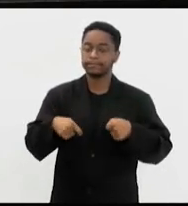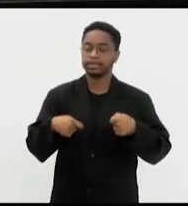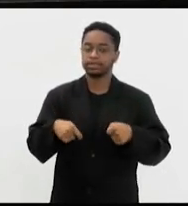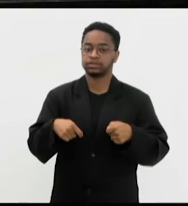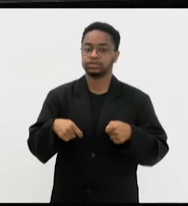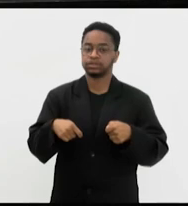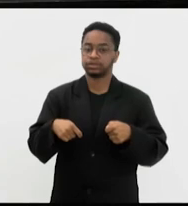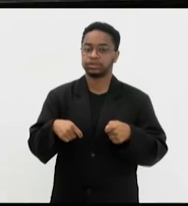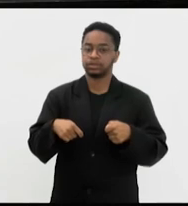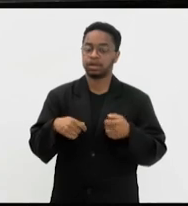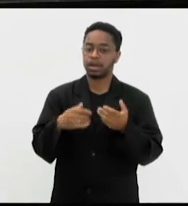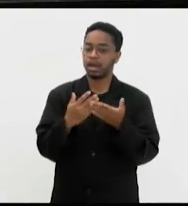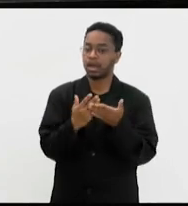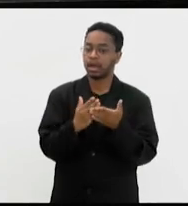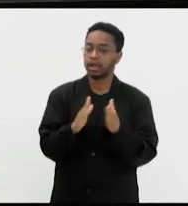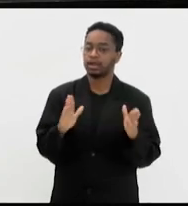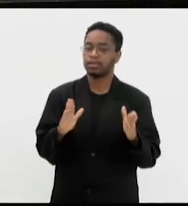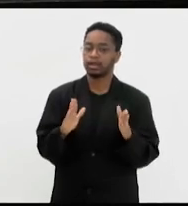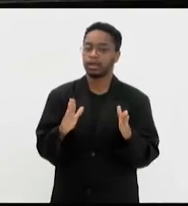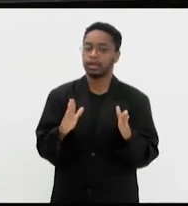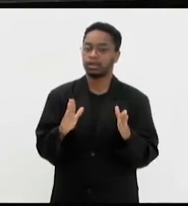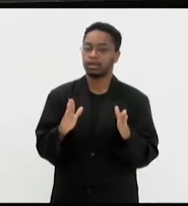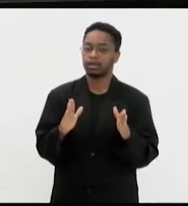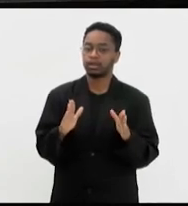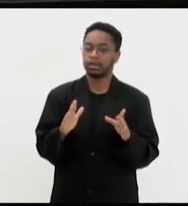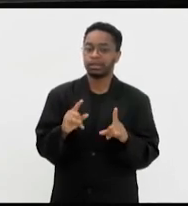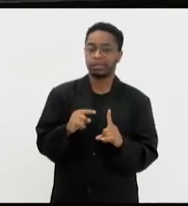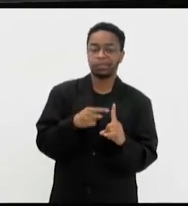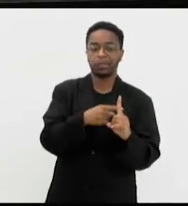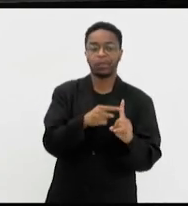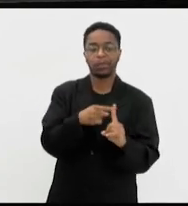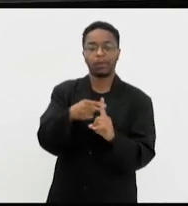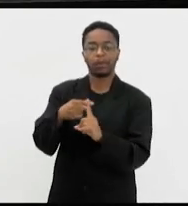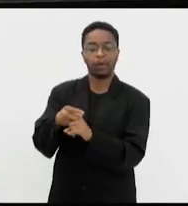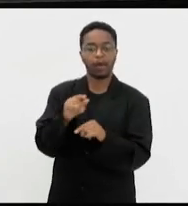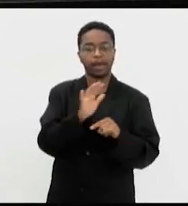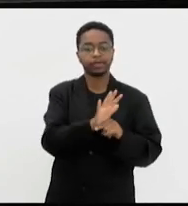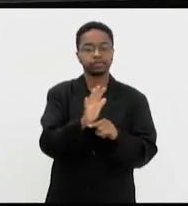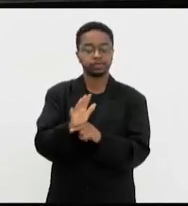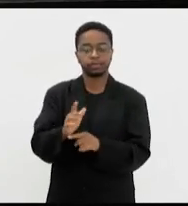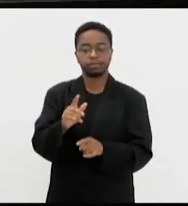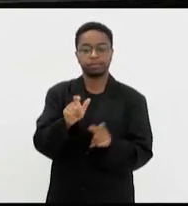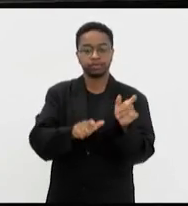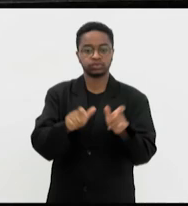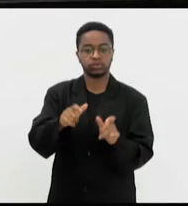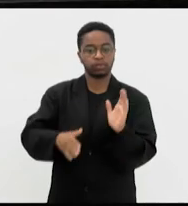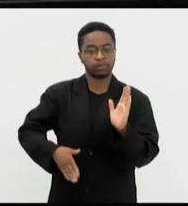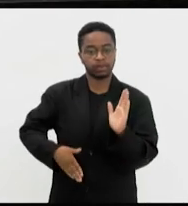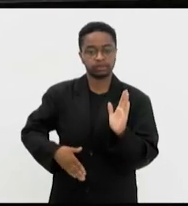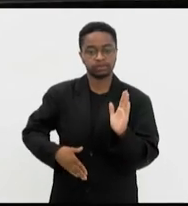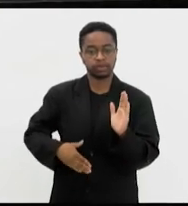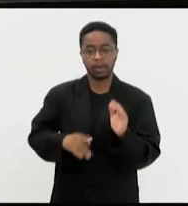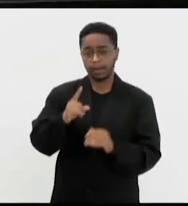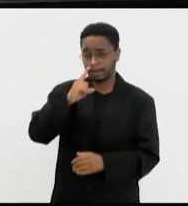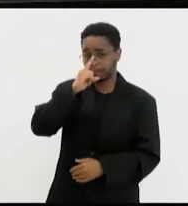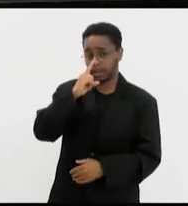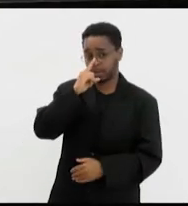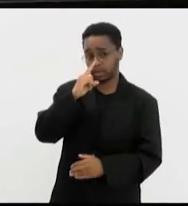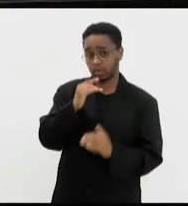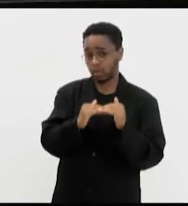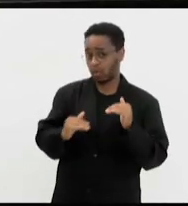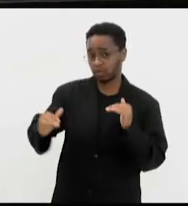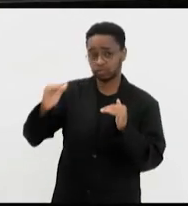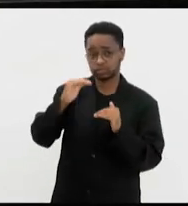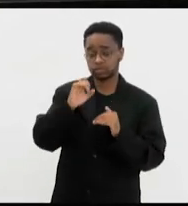os benefícios de criminosos de alta e altíssima periculosidade sejam